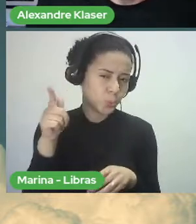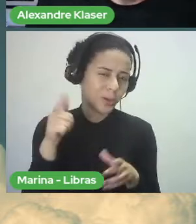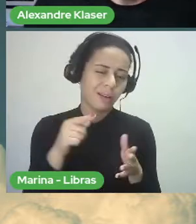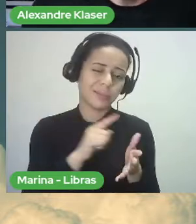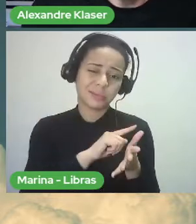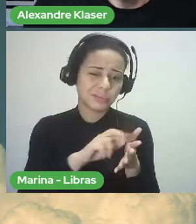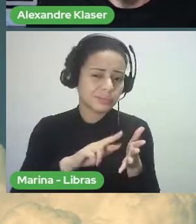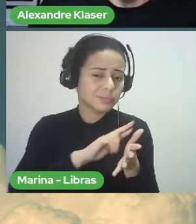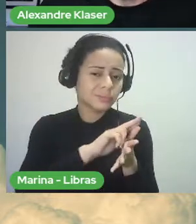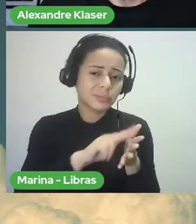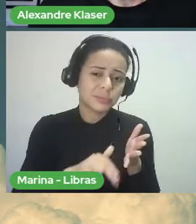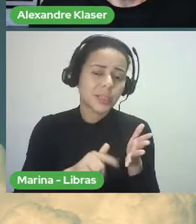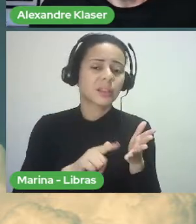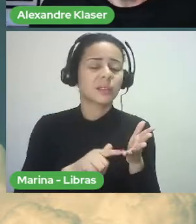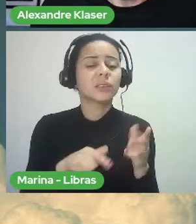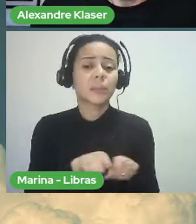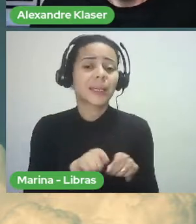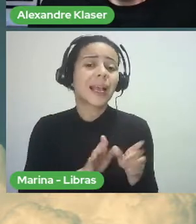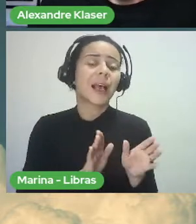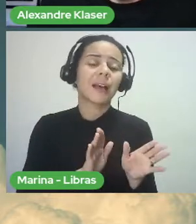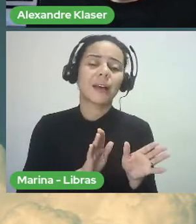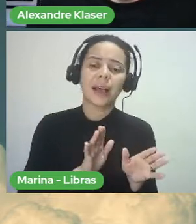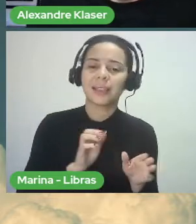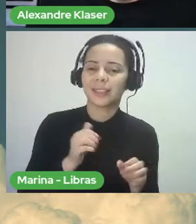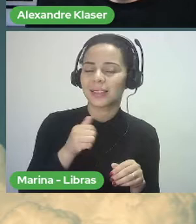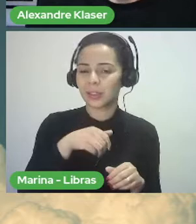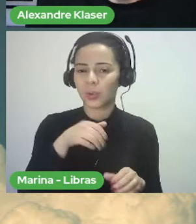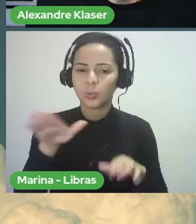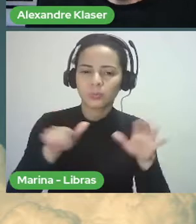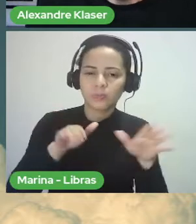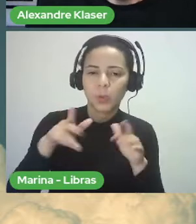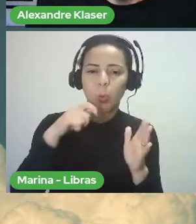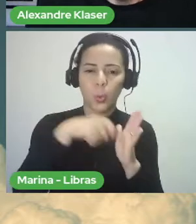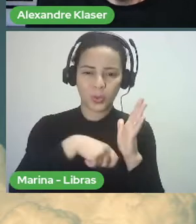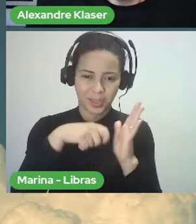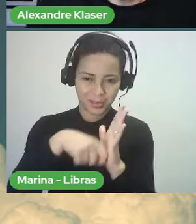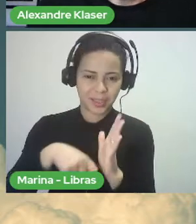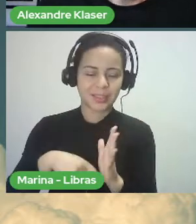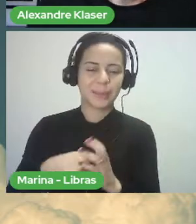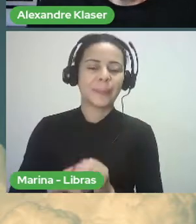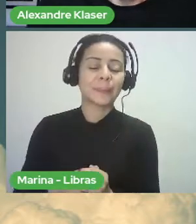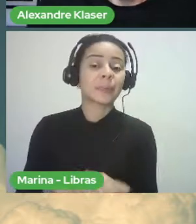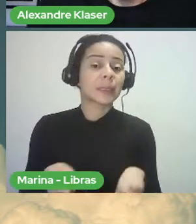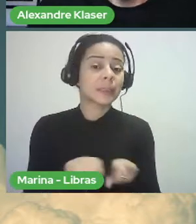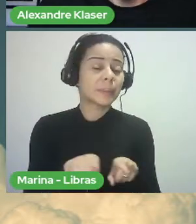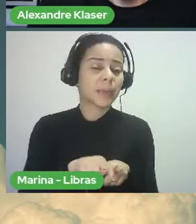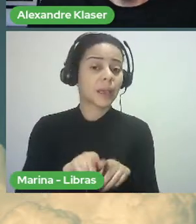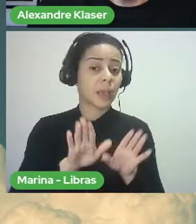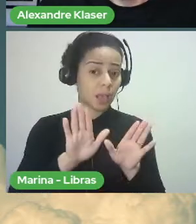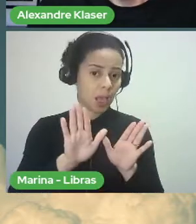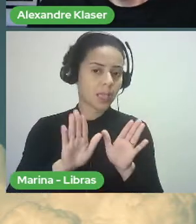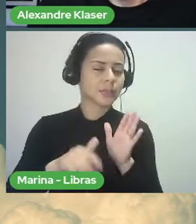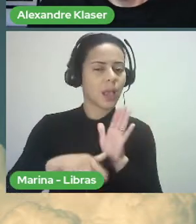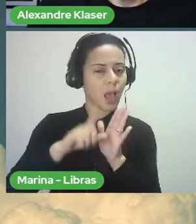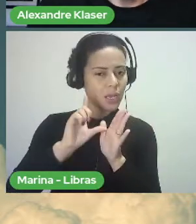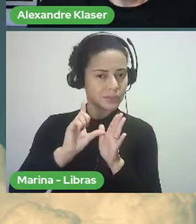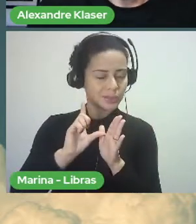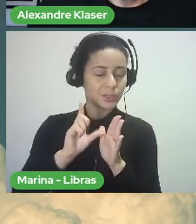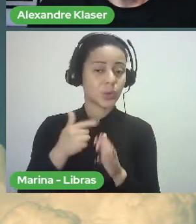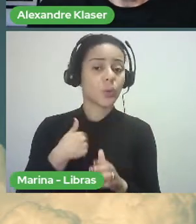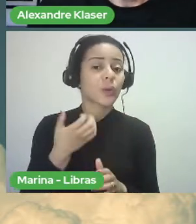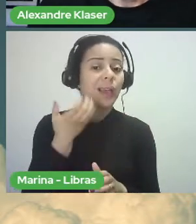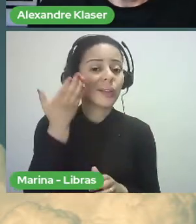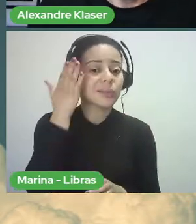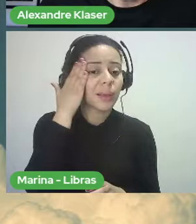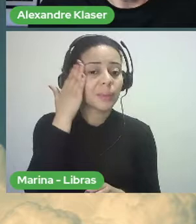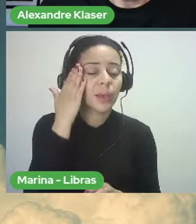olhar, e a parte de acesso ao talento, ok? Então, antes de avançar, eu queria também saber, se puderem botar talvez no chat para mim,